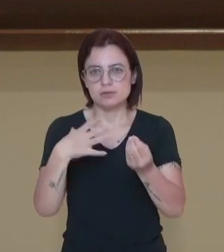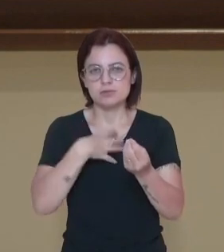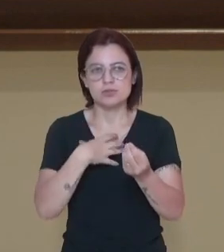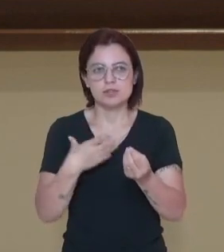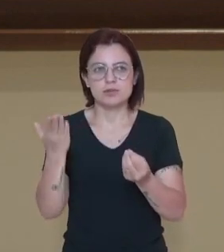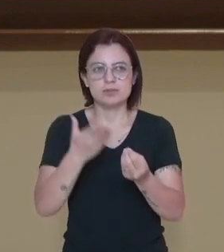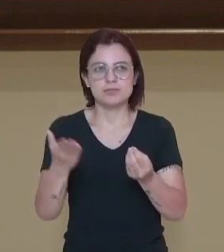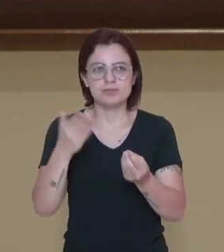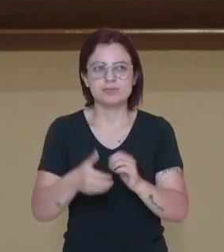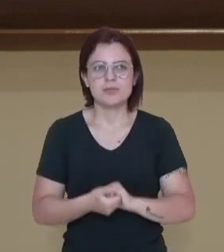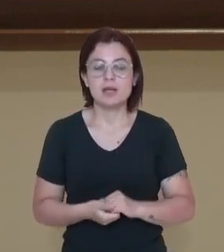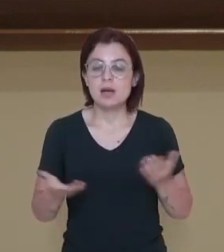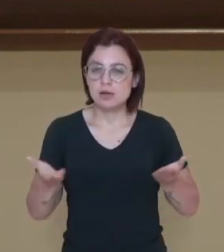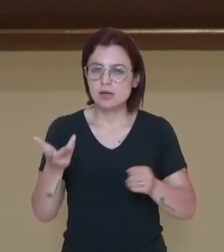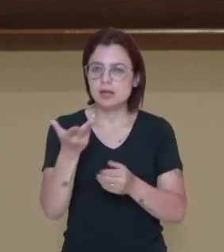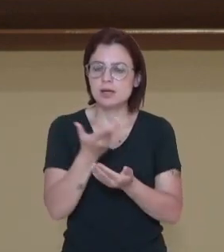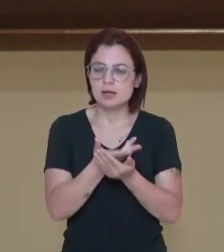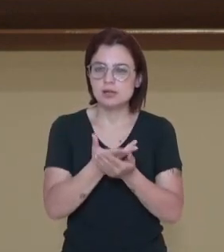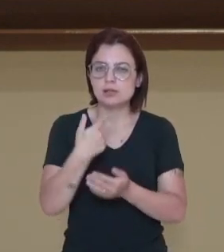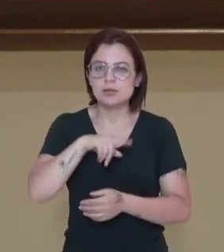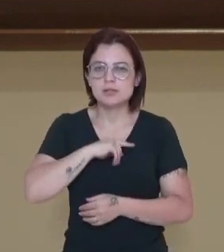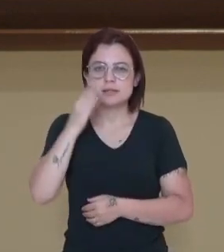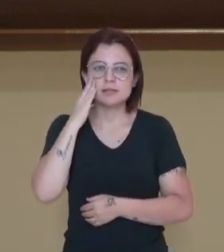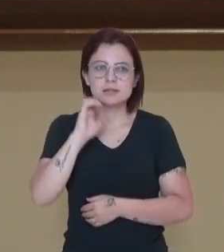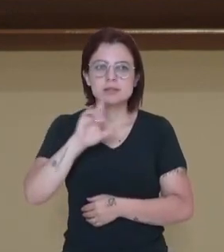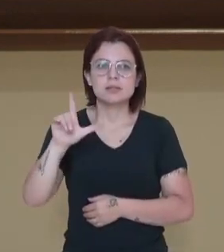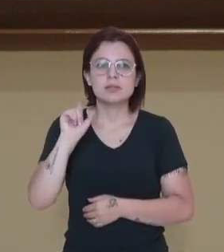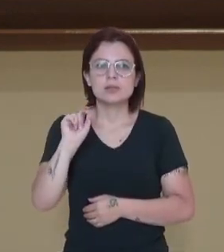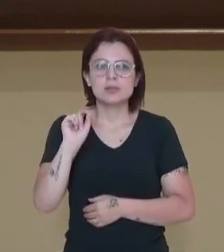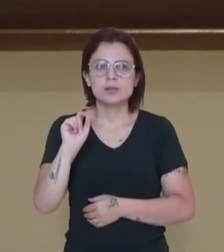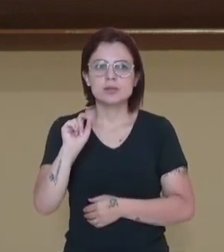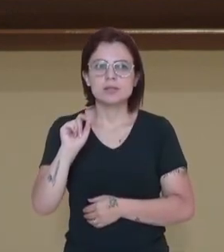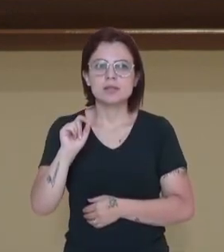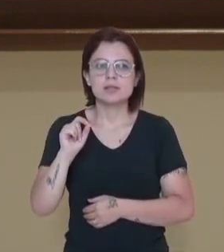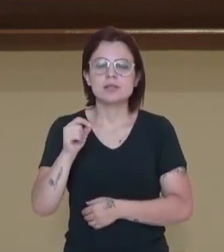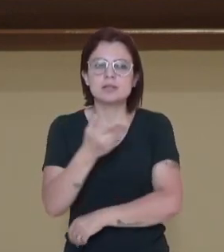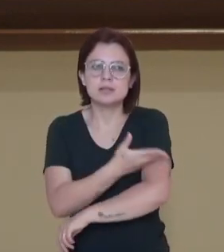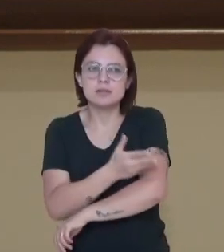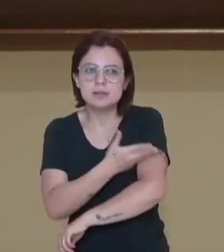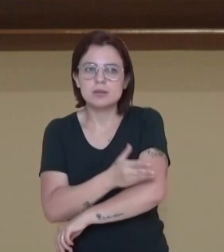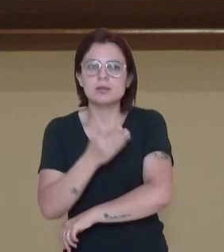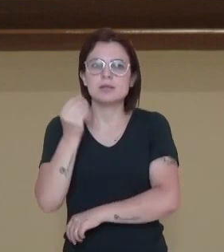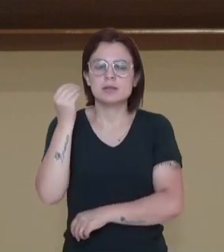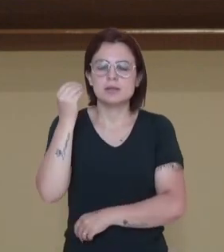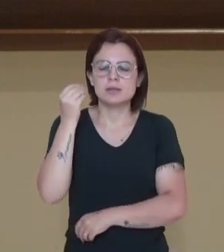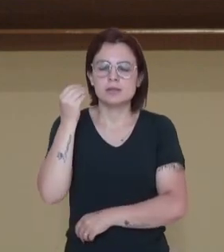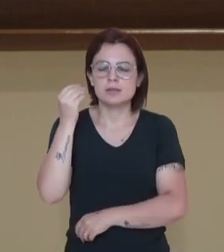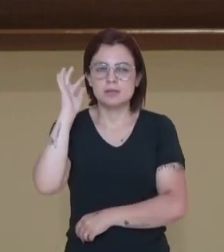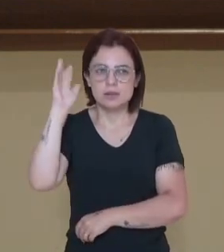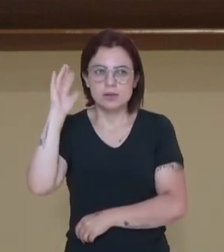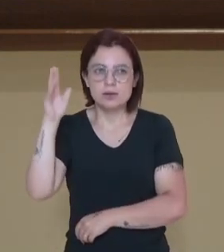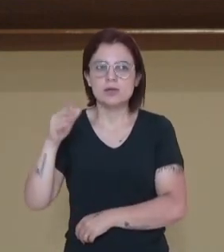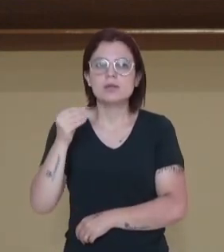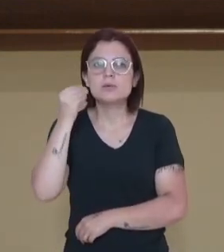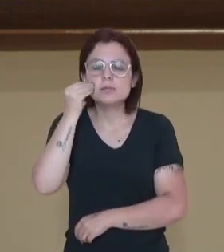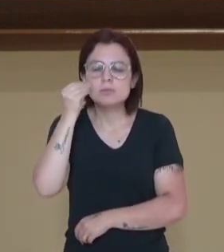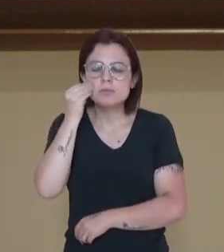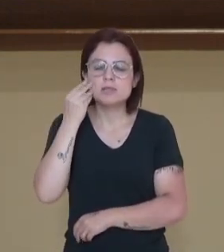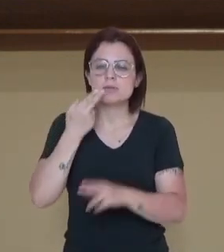estilo. Nessa aula, compreendemos e vivenciamos saberes teóricos e práticos no concernente à experimentação